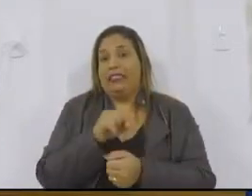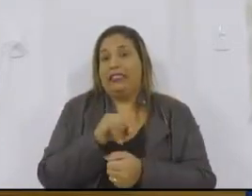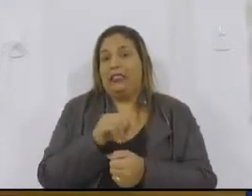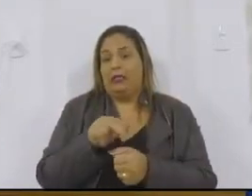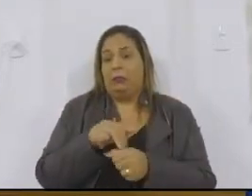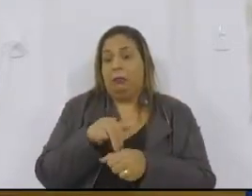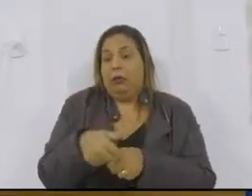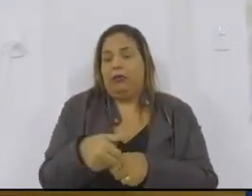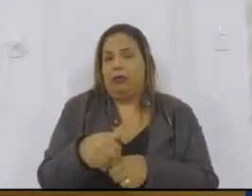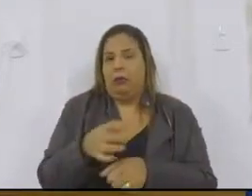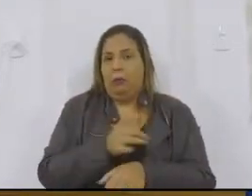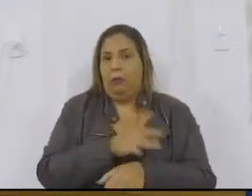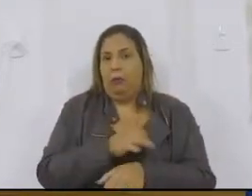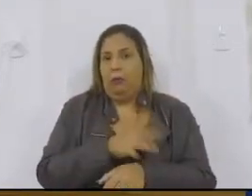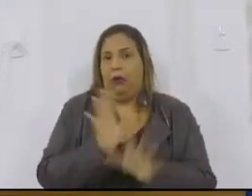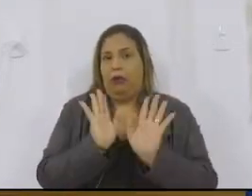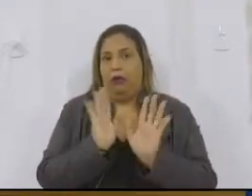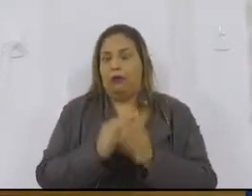dá medo.